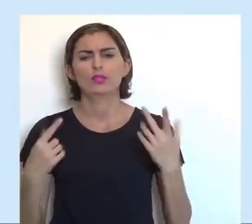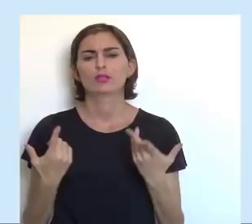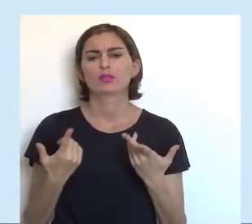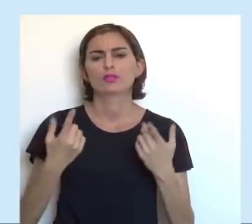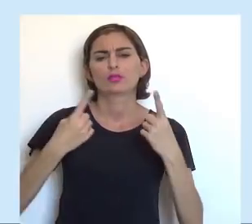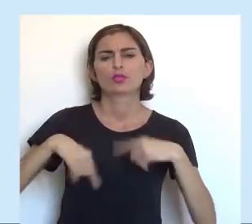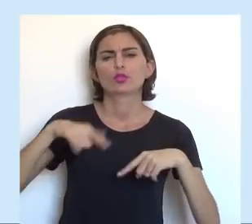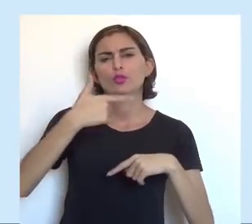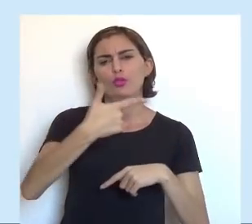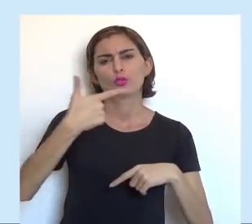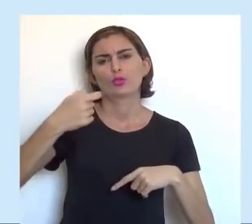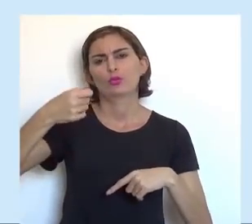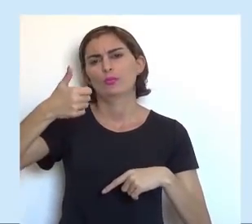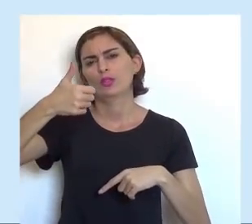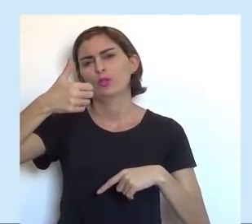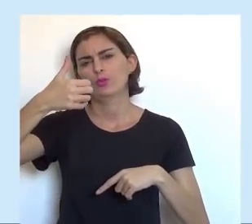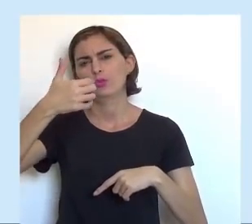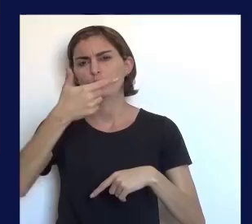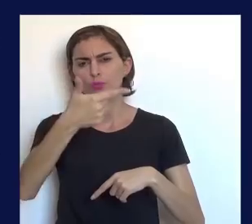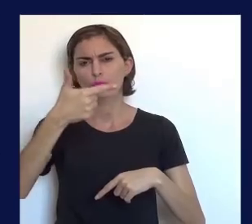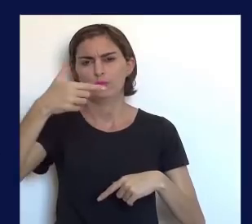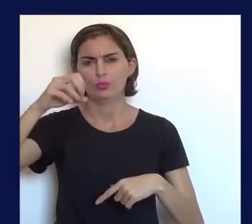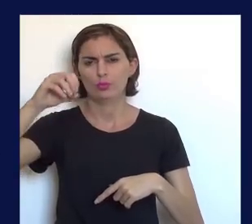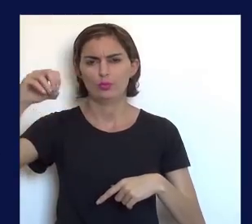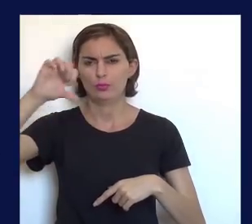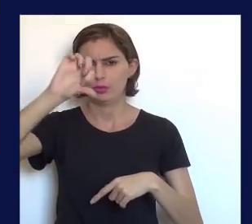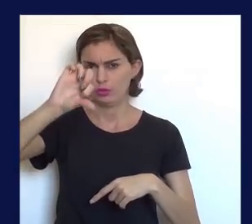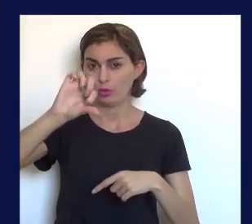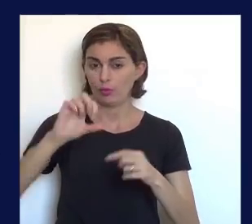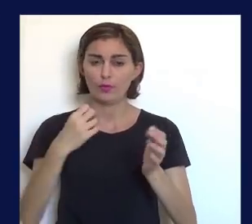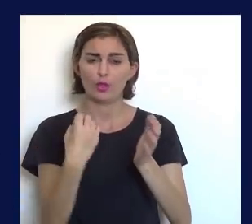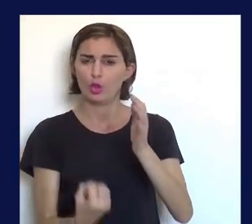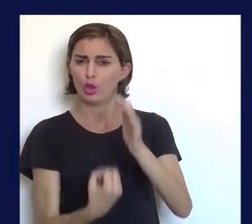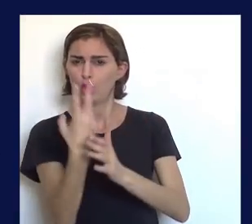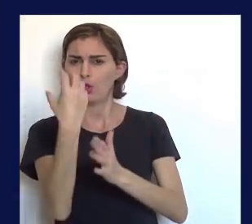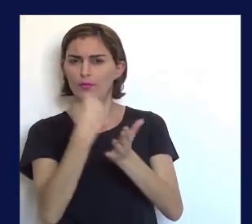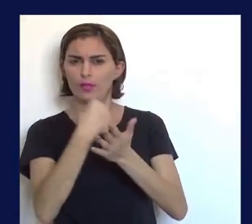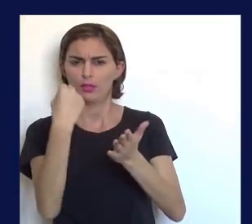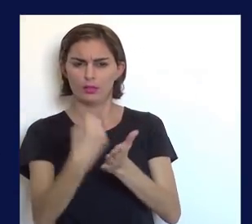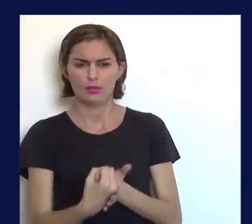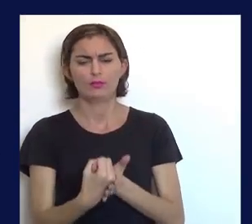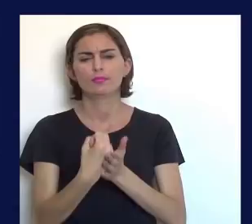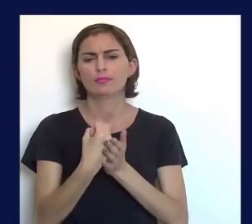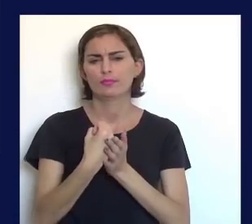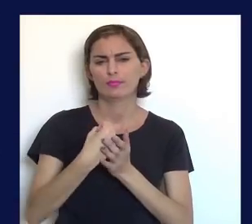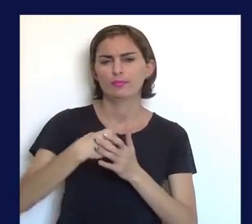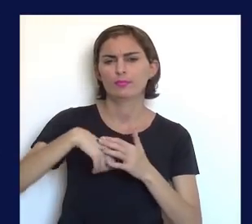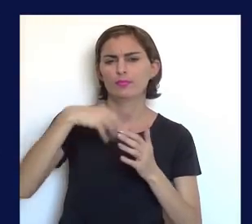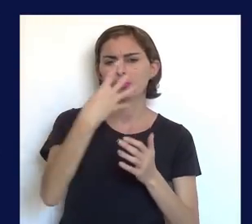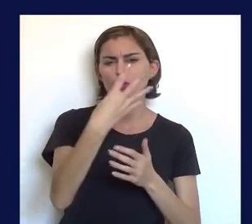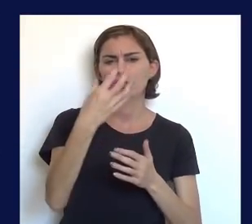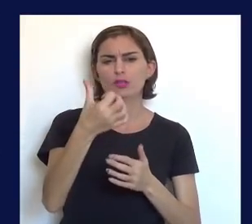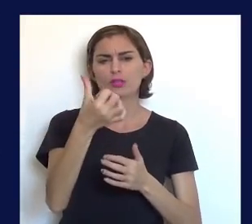em 2009, o CONAMA criou uma nova resolução, a